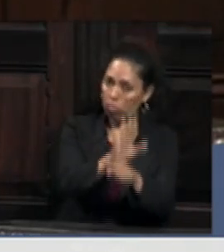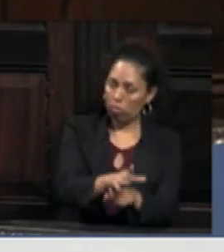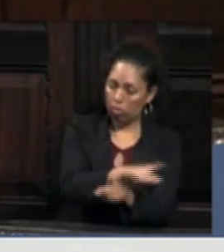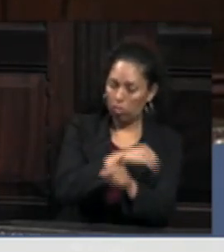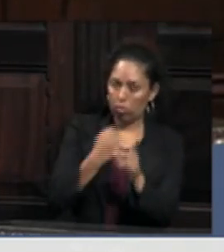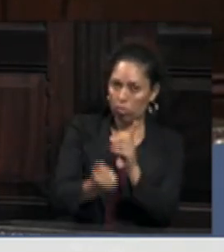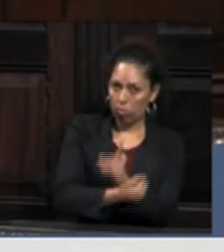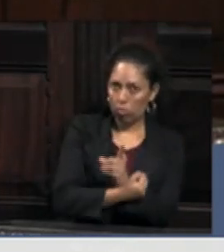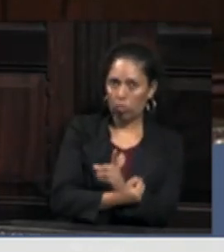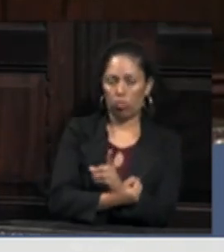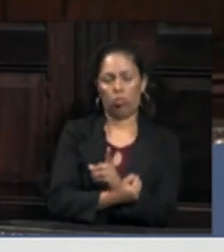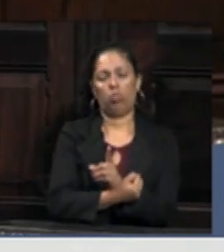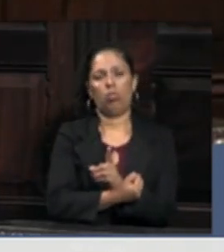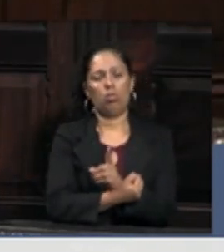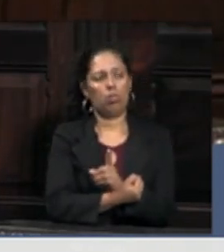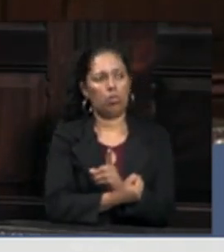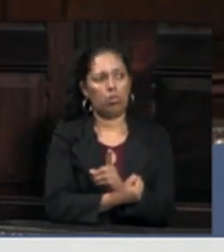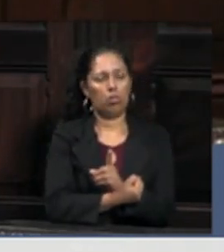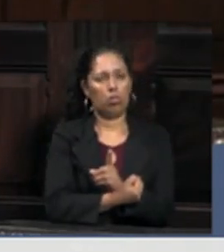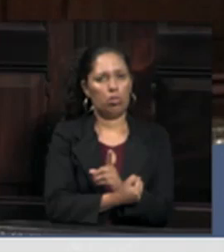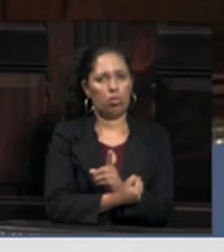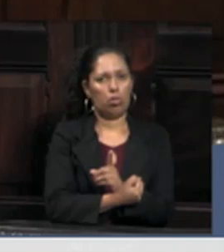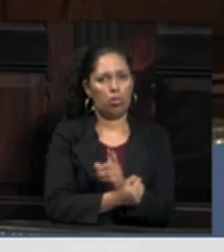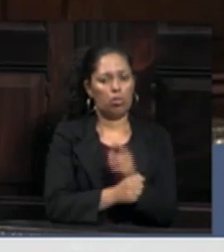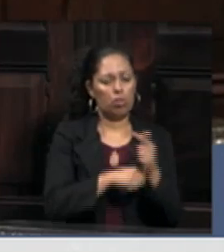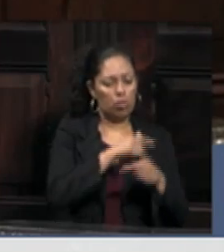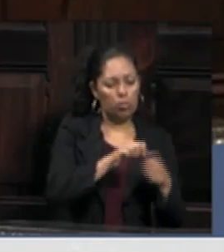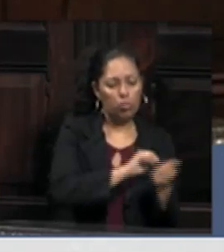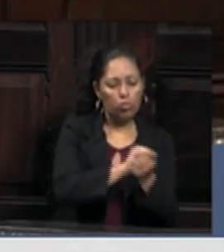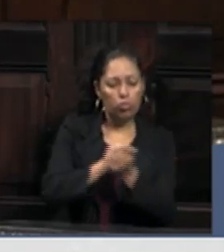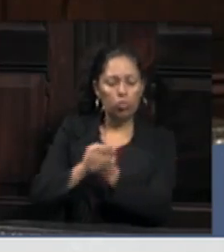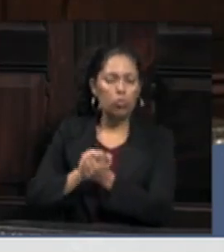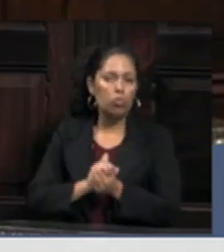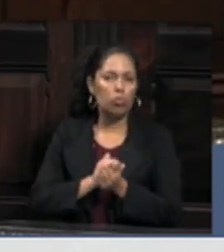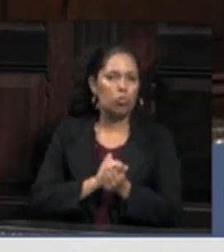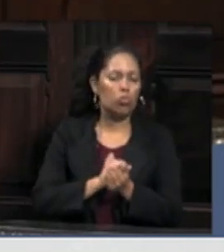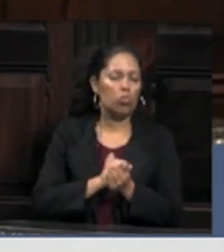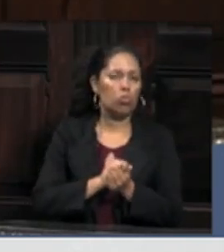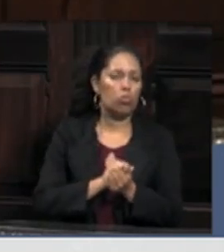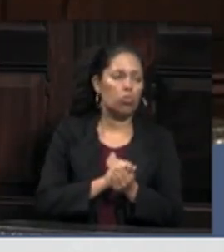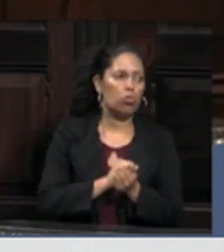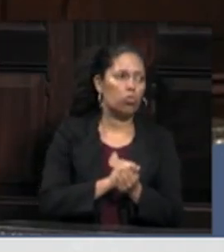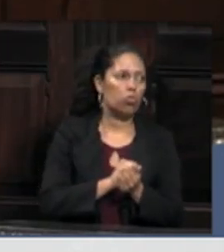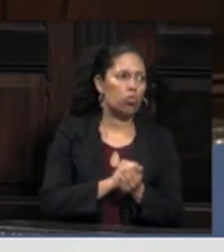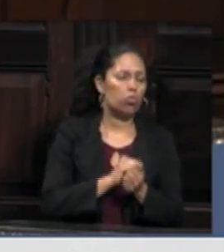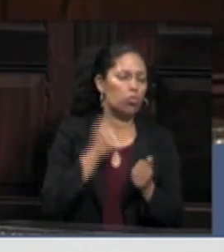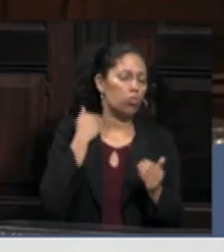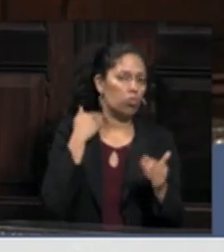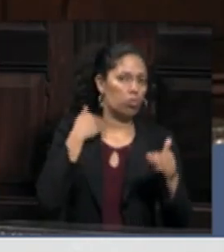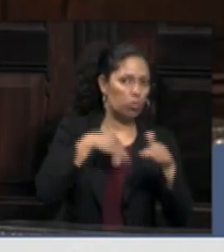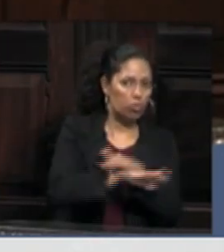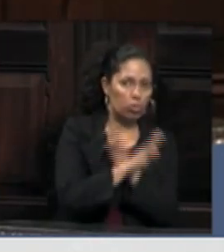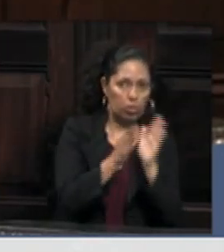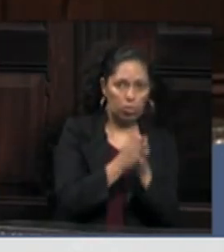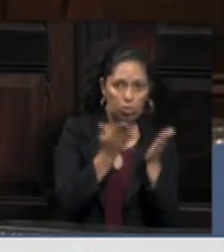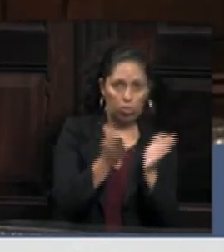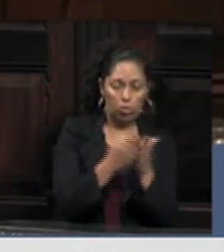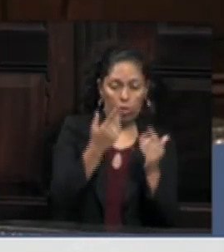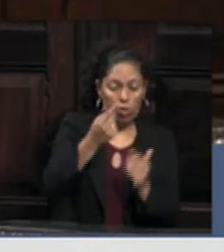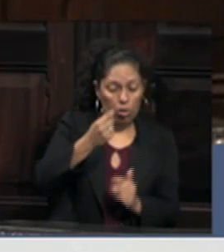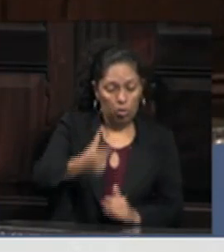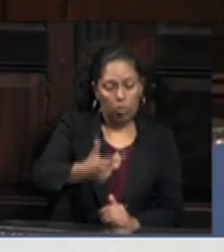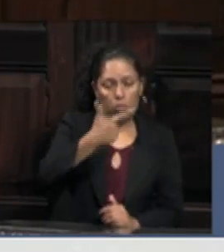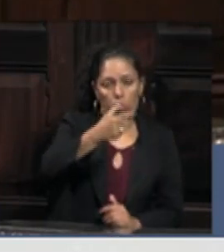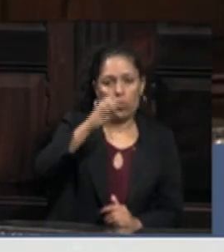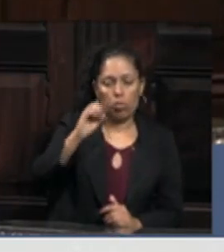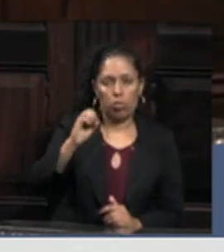com o dinheiro do Fundo Estadual de Combate à Pobreza, foram quase 200 milhões de reais. É dinheiro que tinha que